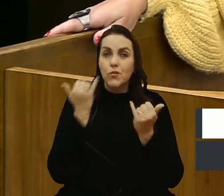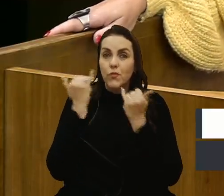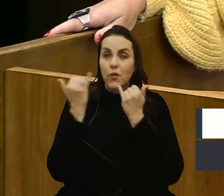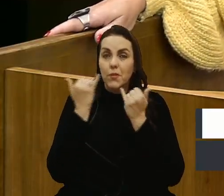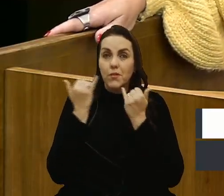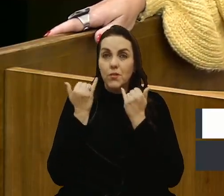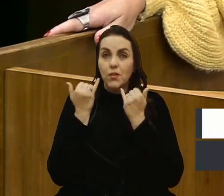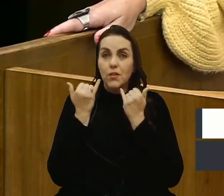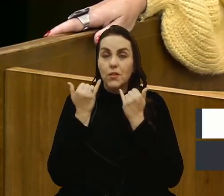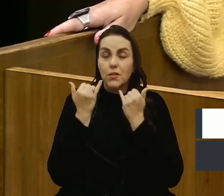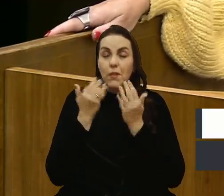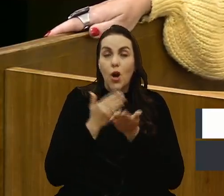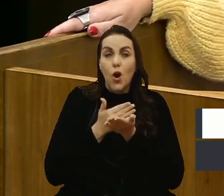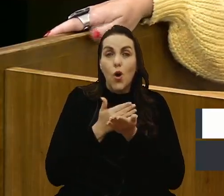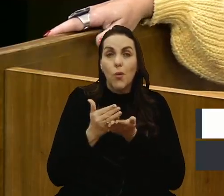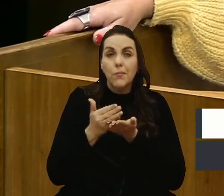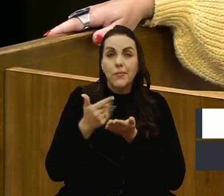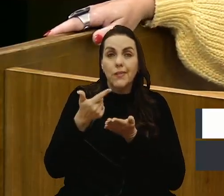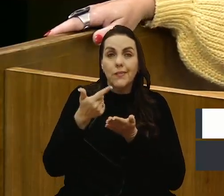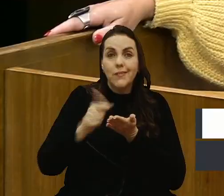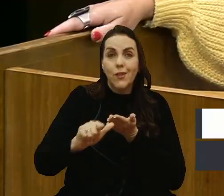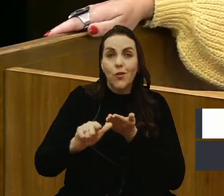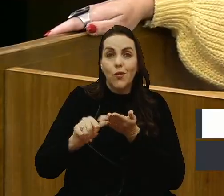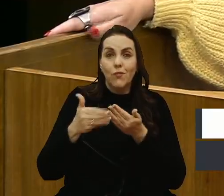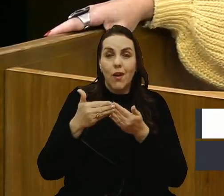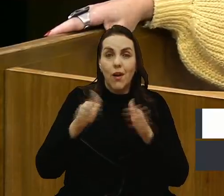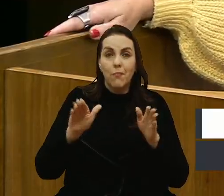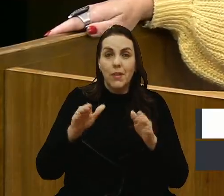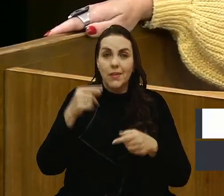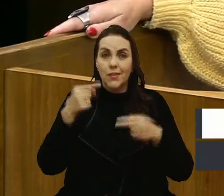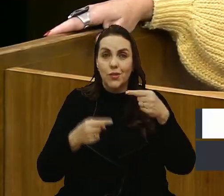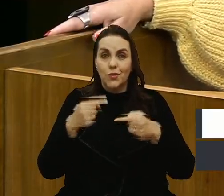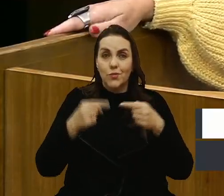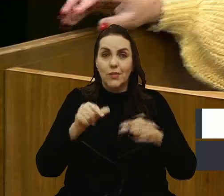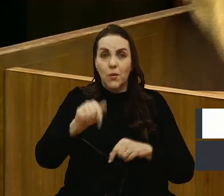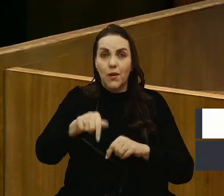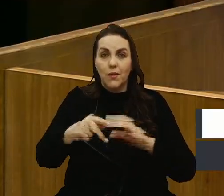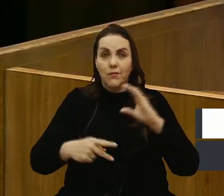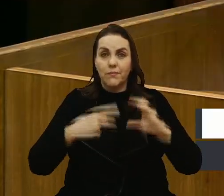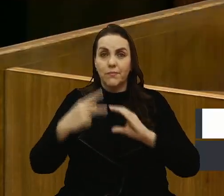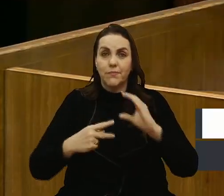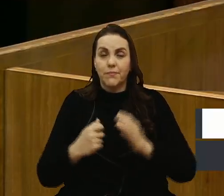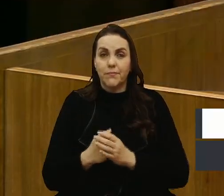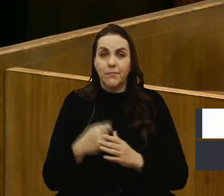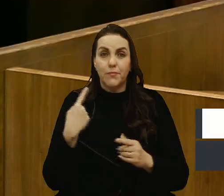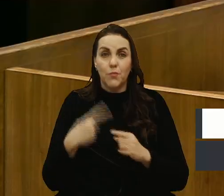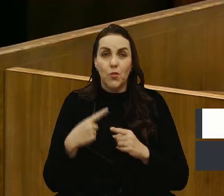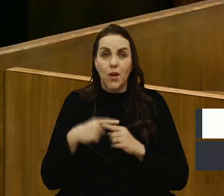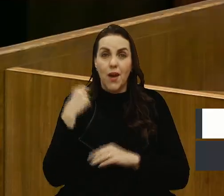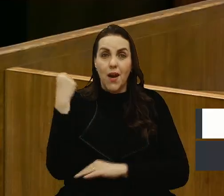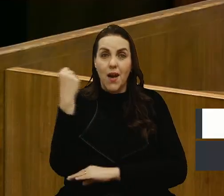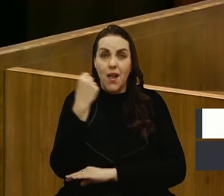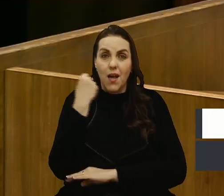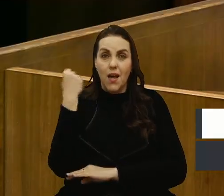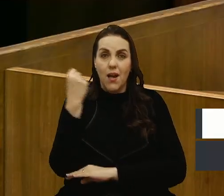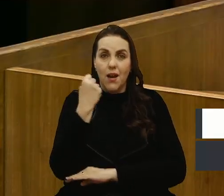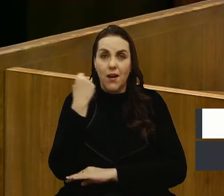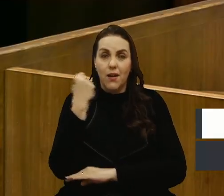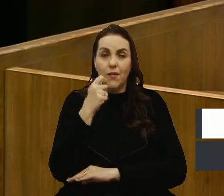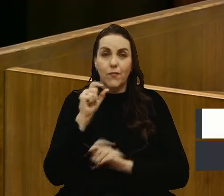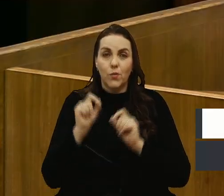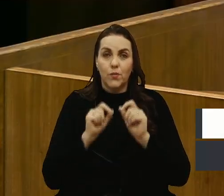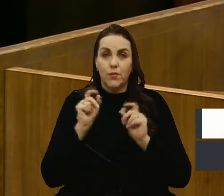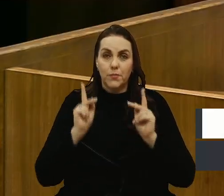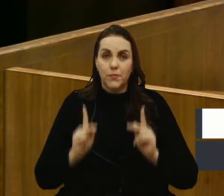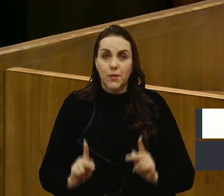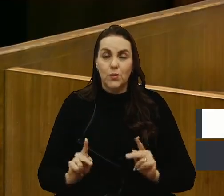para reiniciar e reabrir essa discussão aqui nessa casa, porque é muito grave o que as pessoas em situação